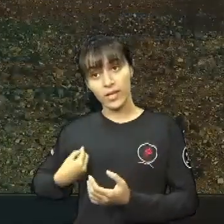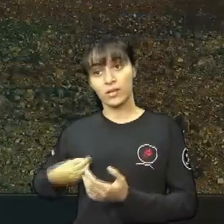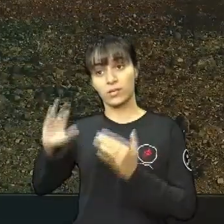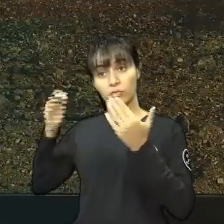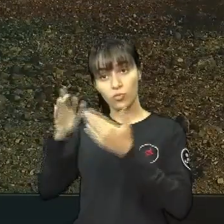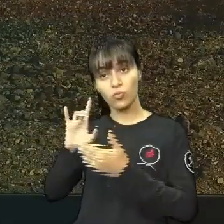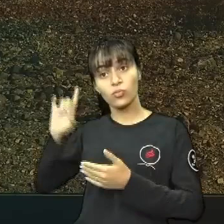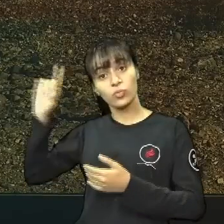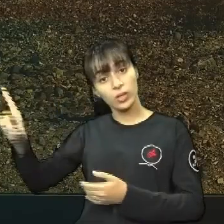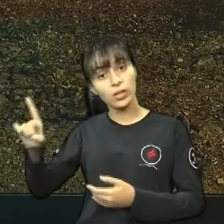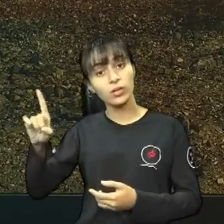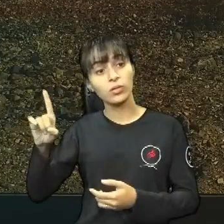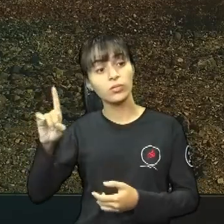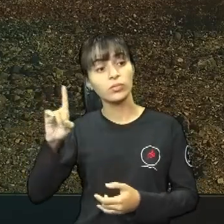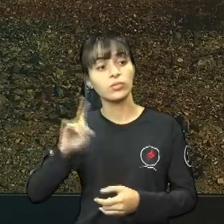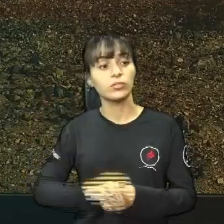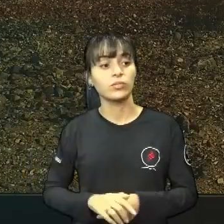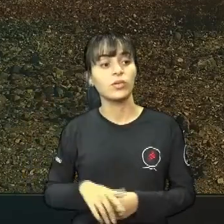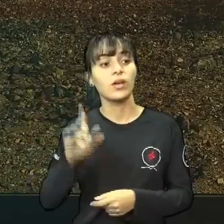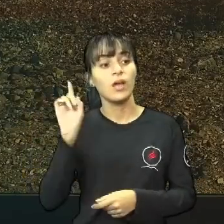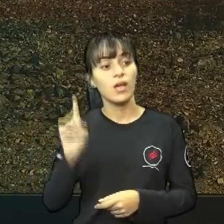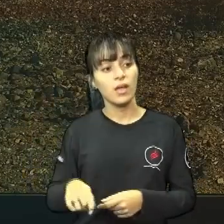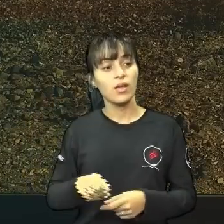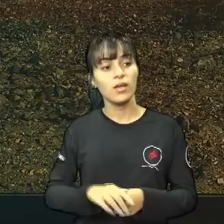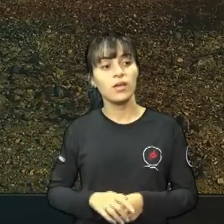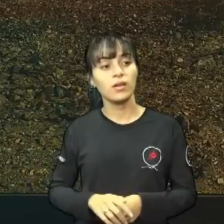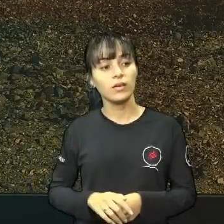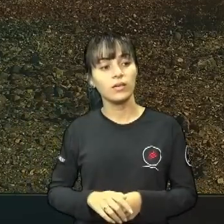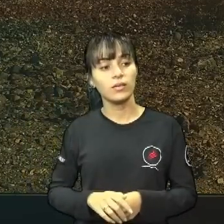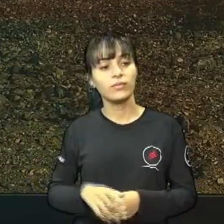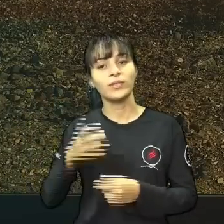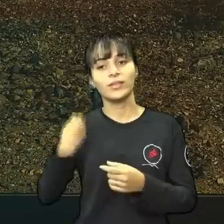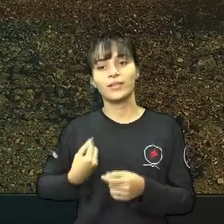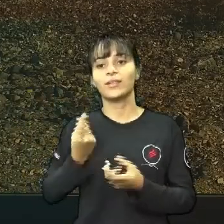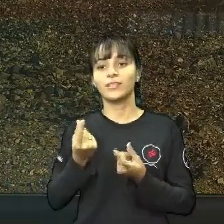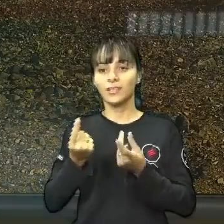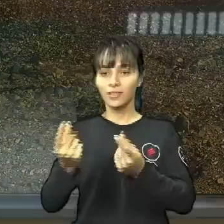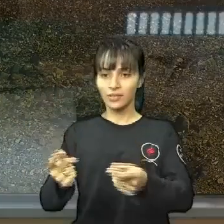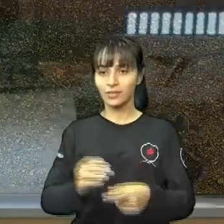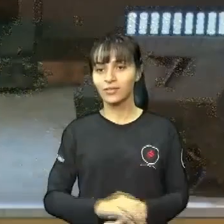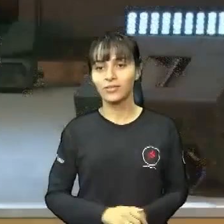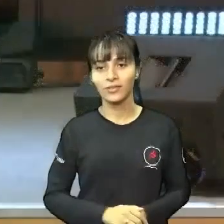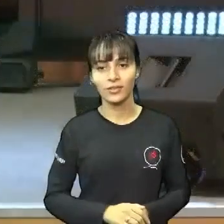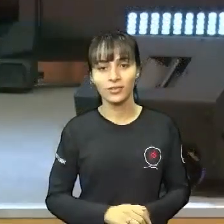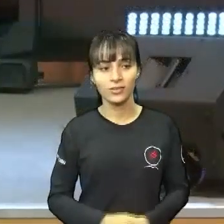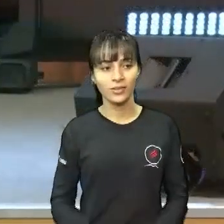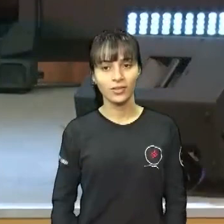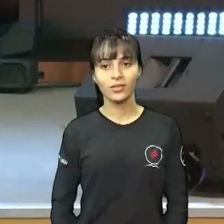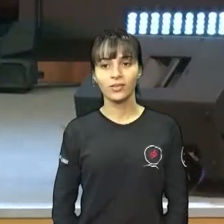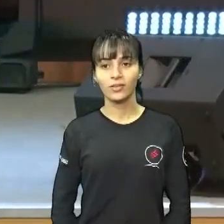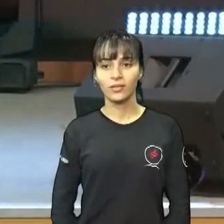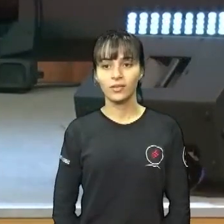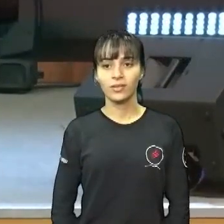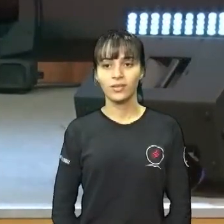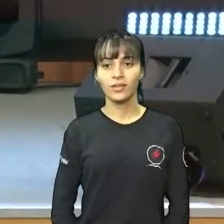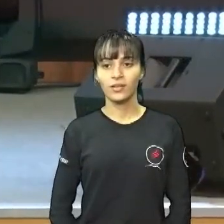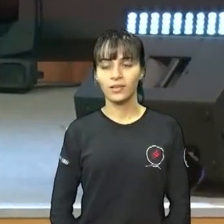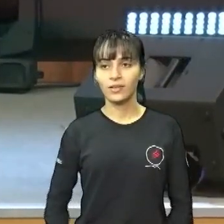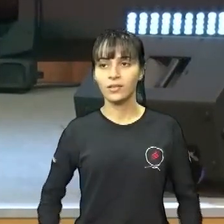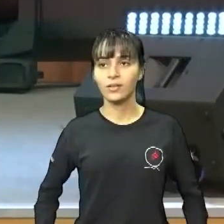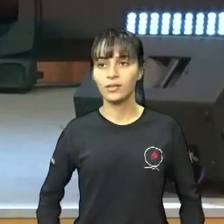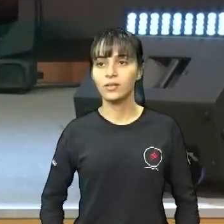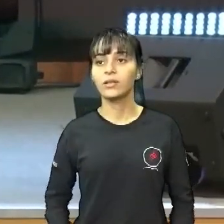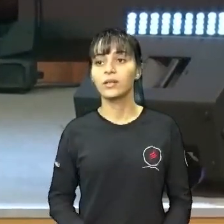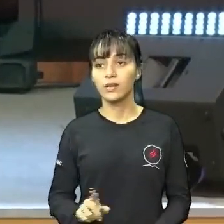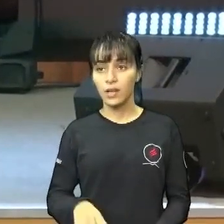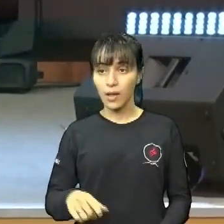mostrar isso aqui não é para te assustar mas é para falar a verdade Qual é o resultado conduz a